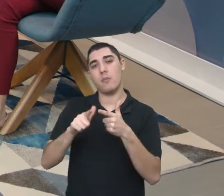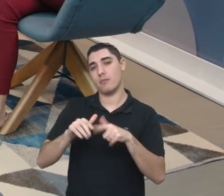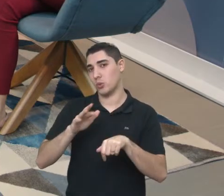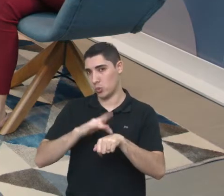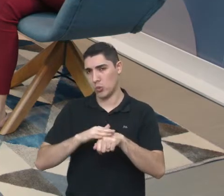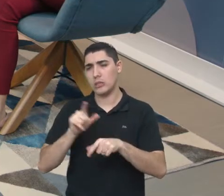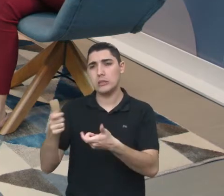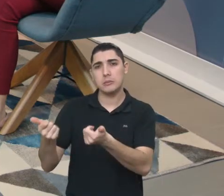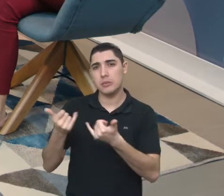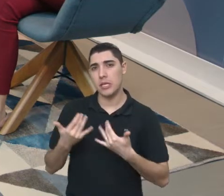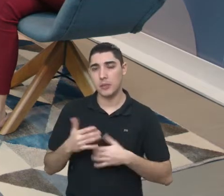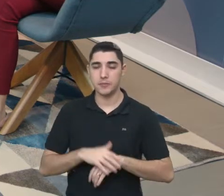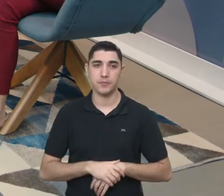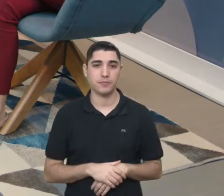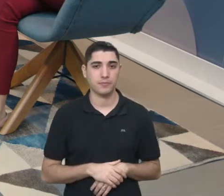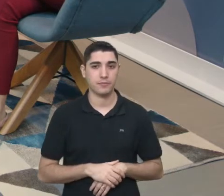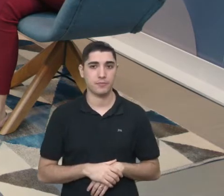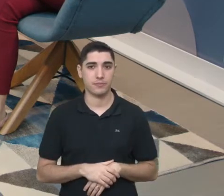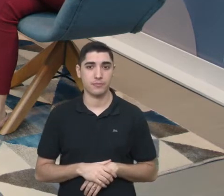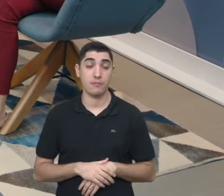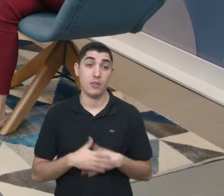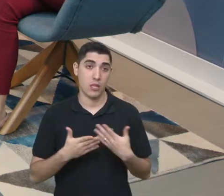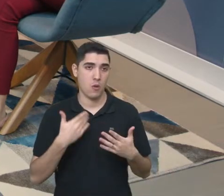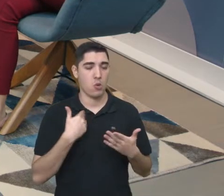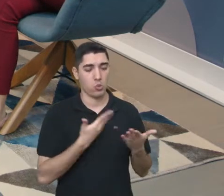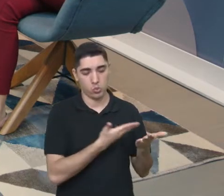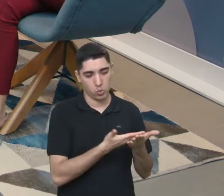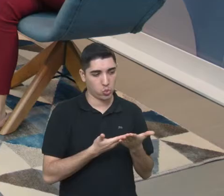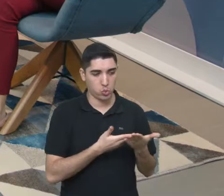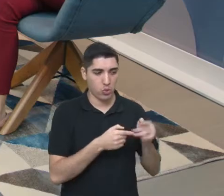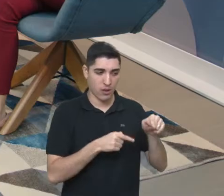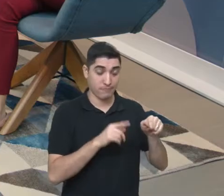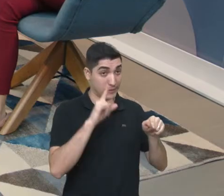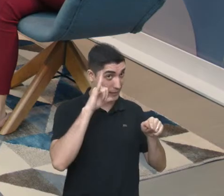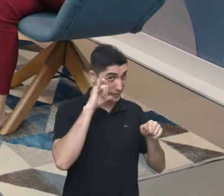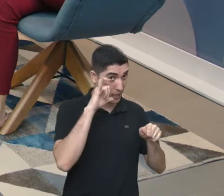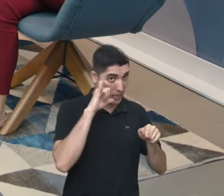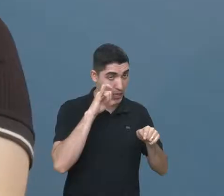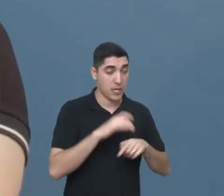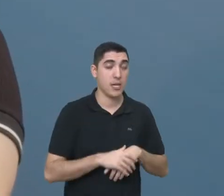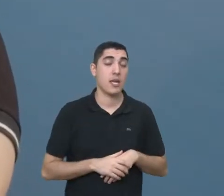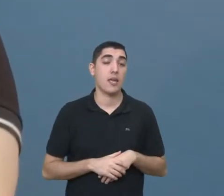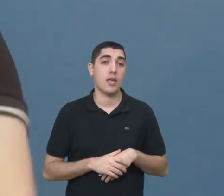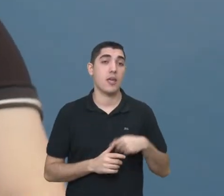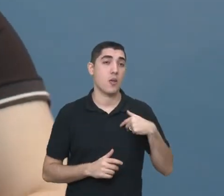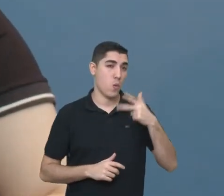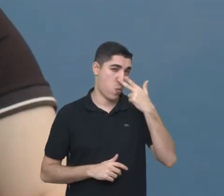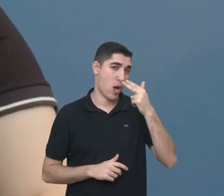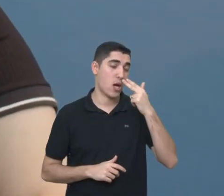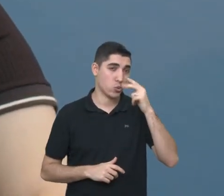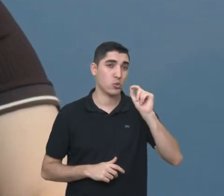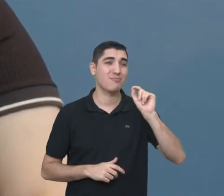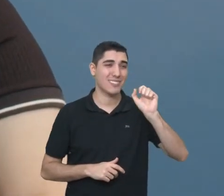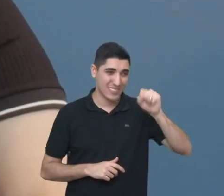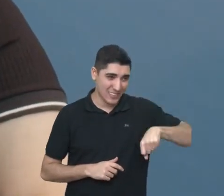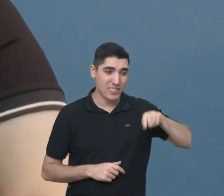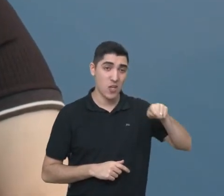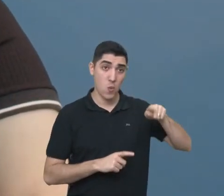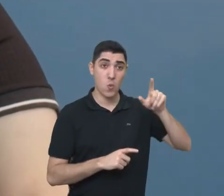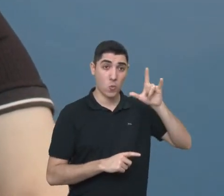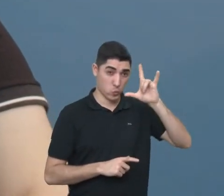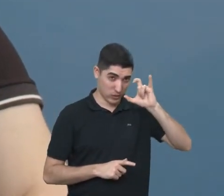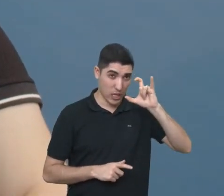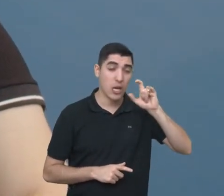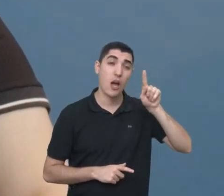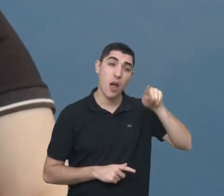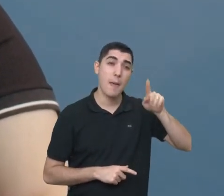Conta um pouquinho para a gente. Tá, eu estudei especificamente o Instagram e eu acho que é mesmo a principal